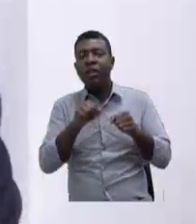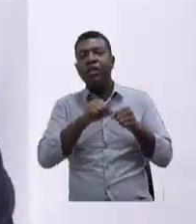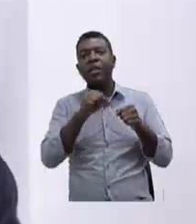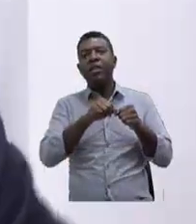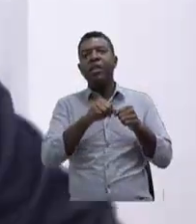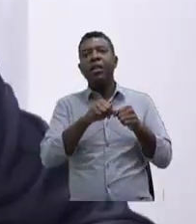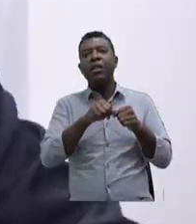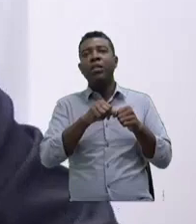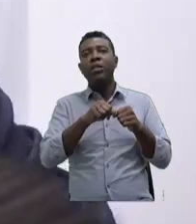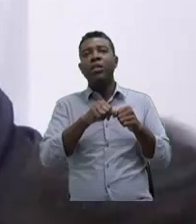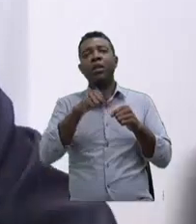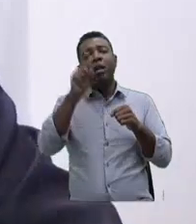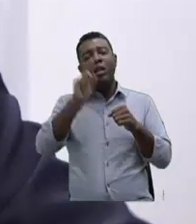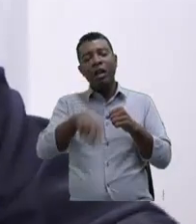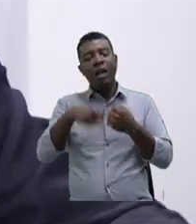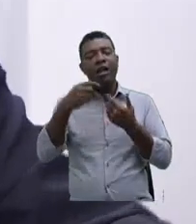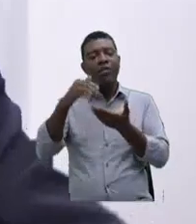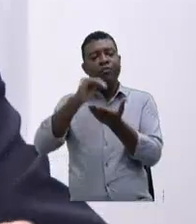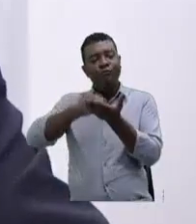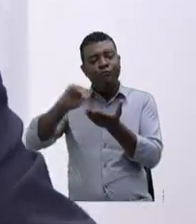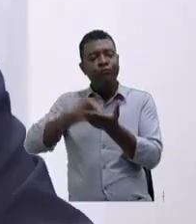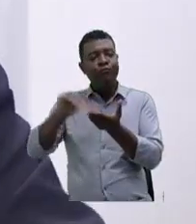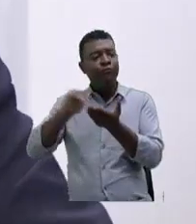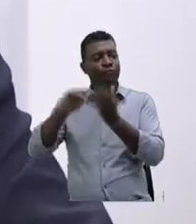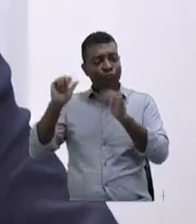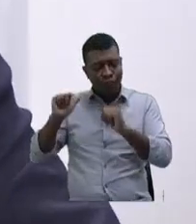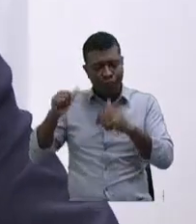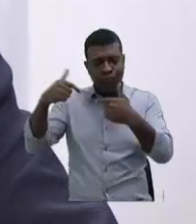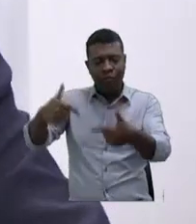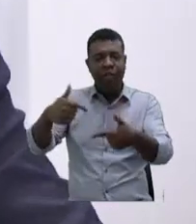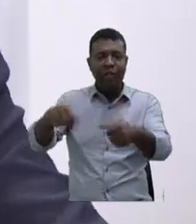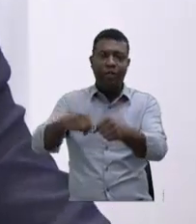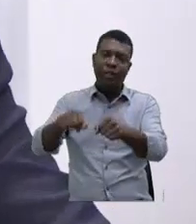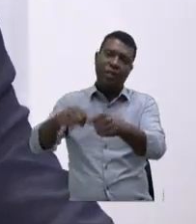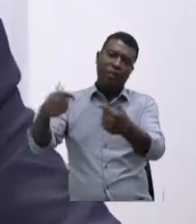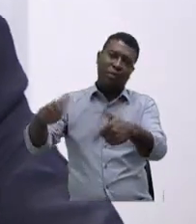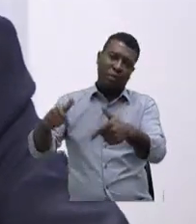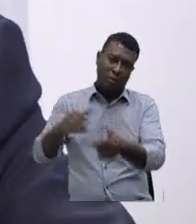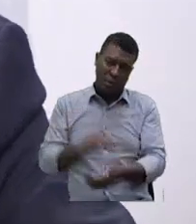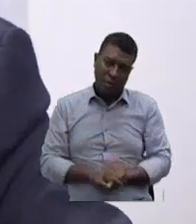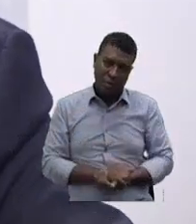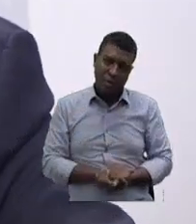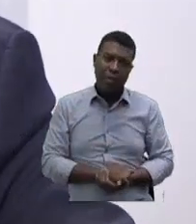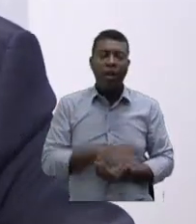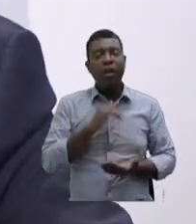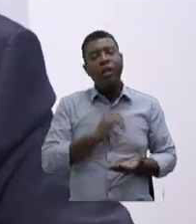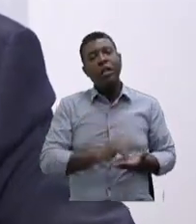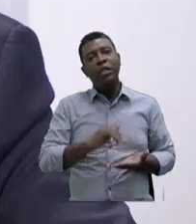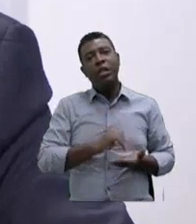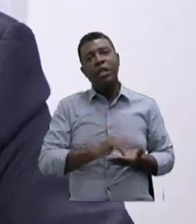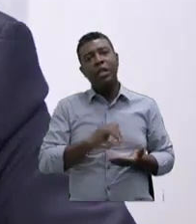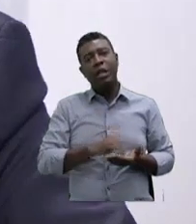importante secretaria. Secretário Leônidas,